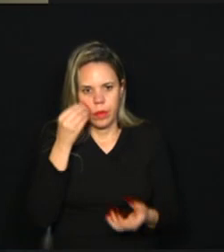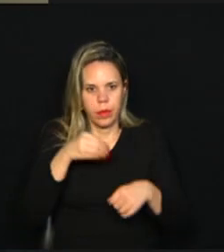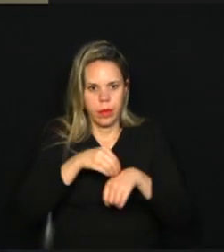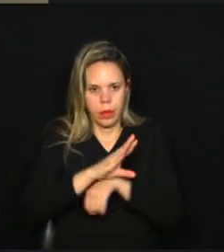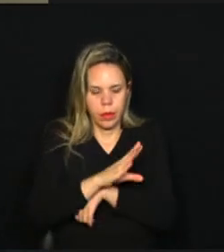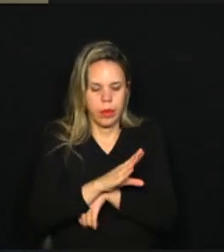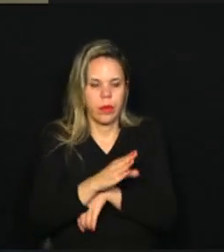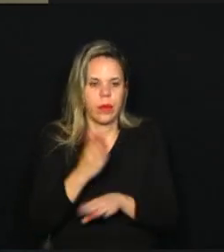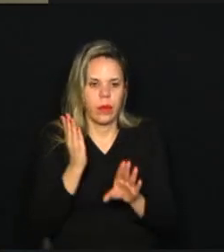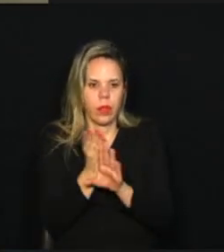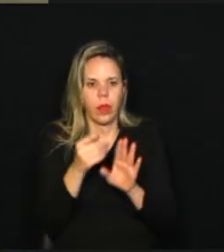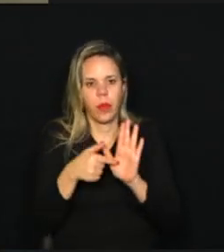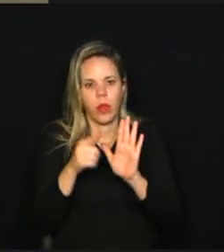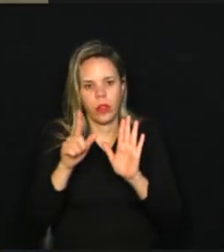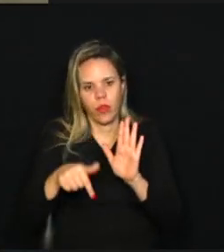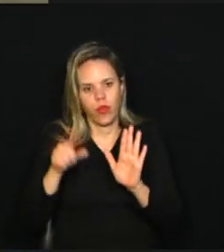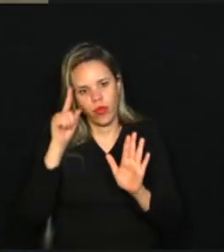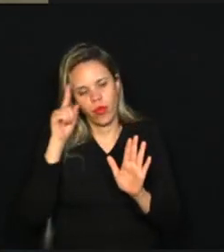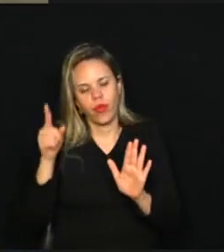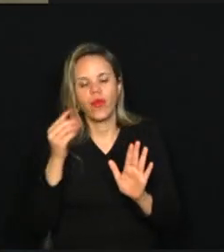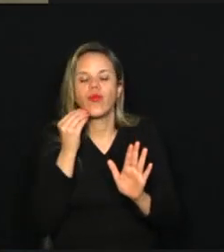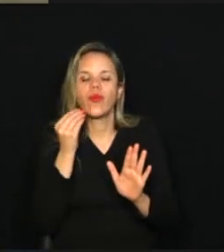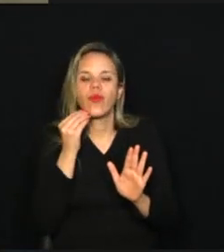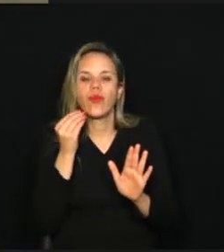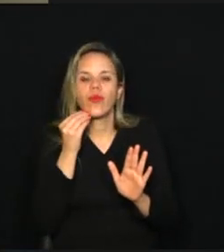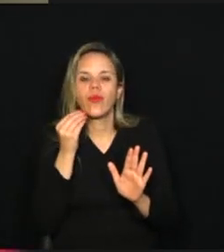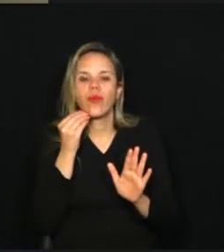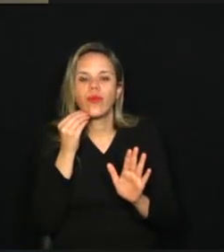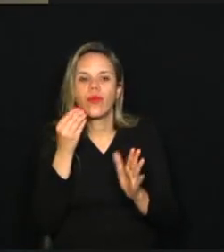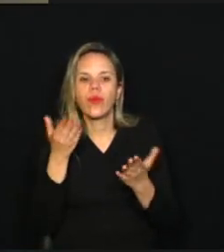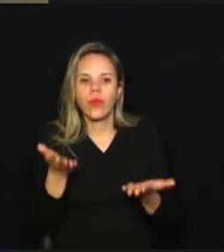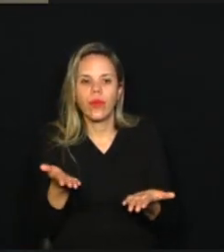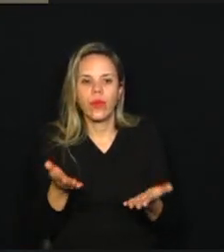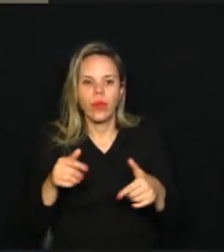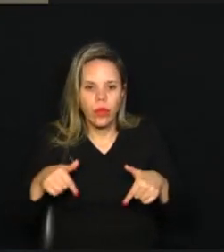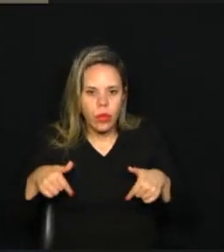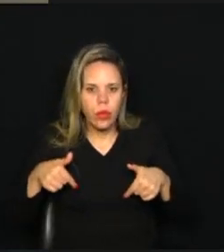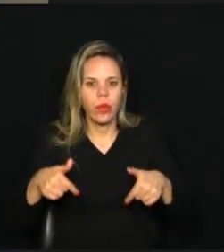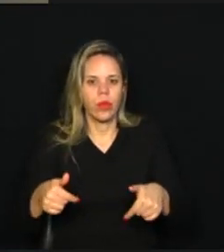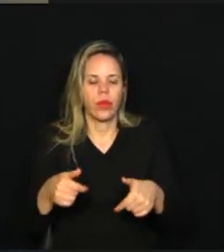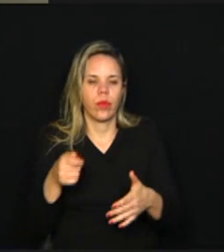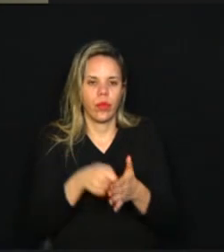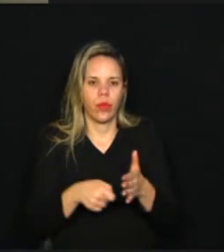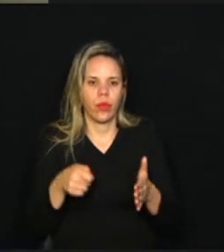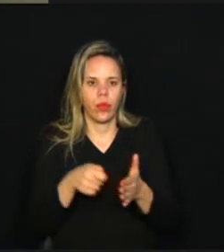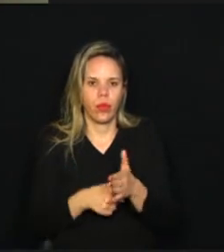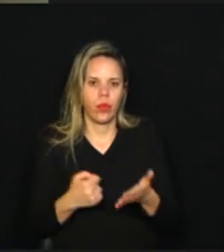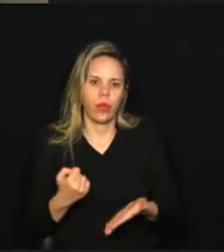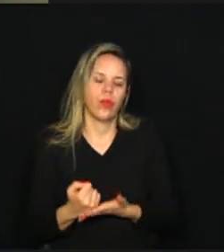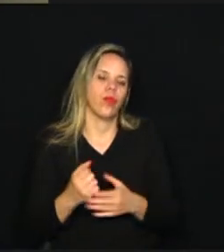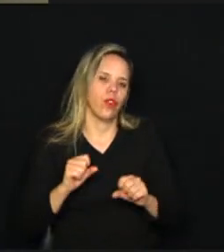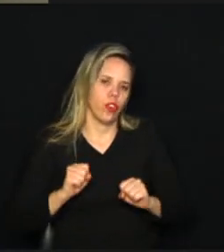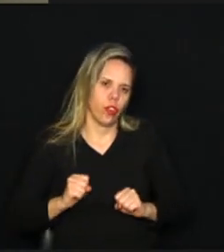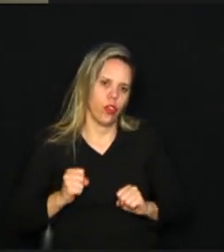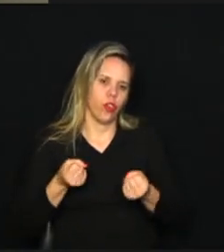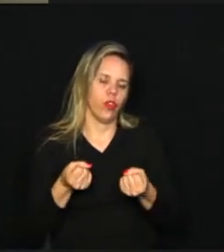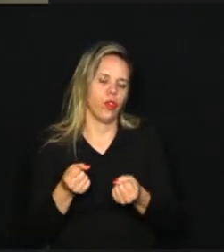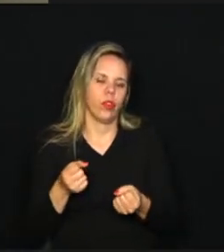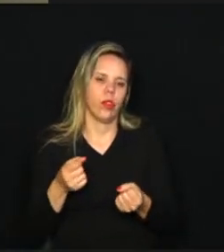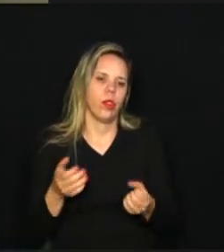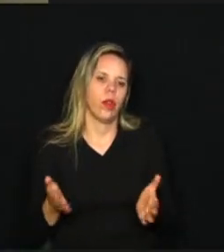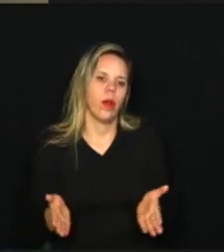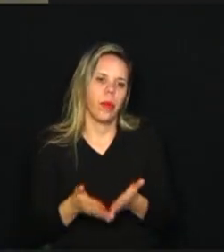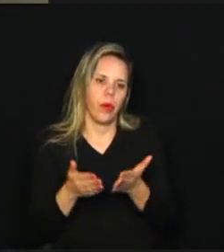do dia, ela te oferece uma oportunidade de você atuar também, direcionar seus esforços para as comunidades, para